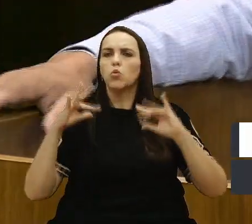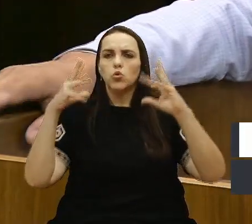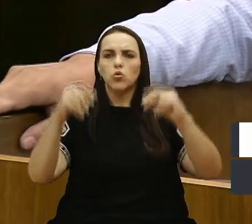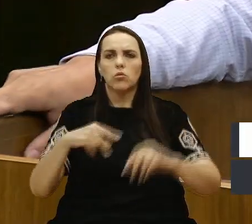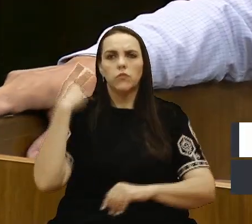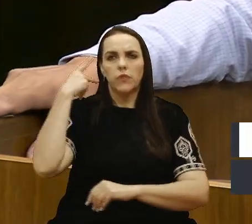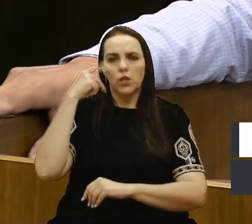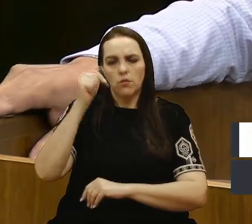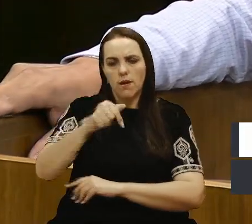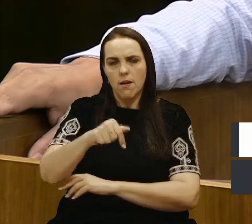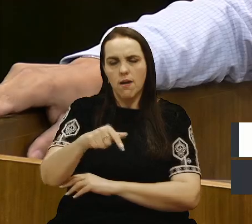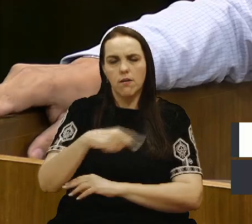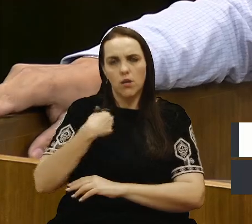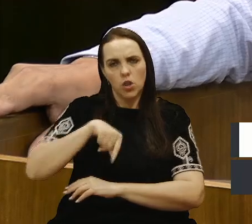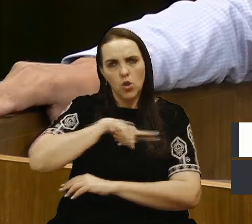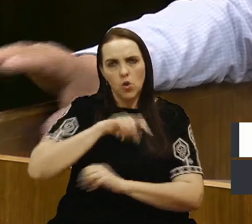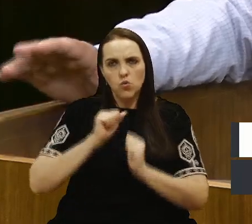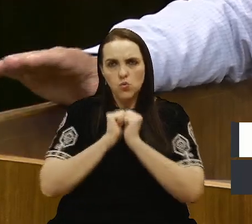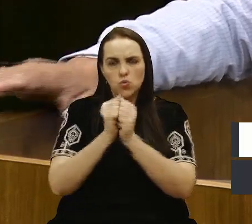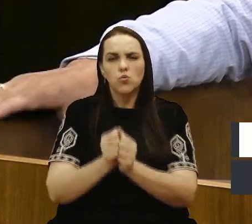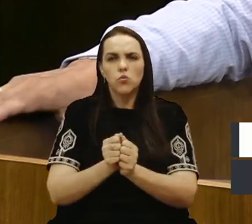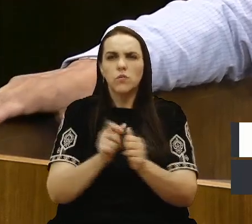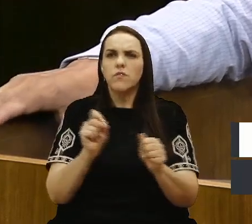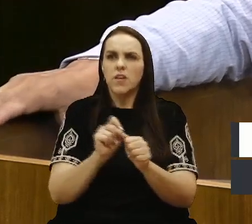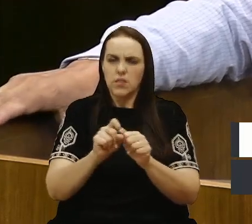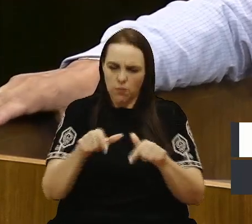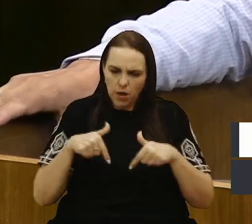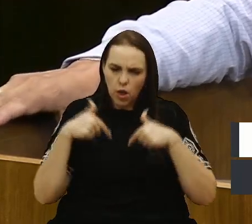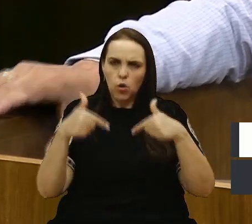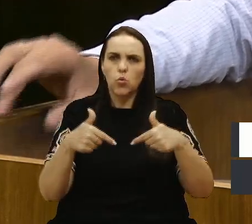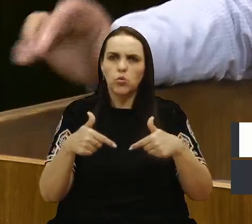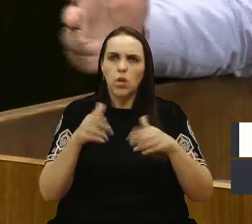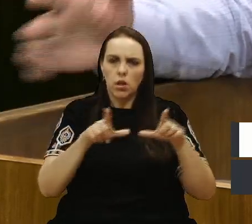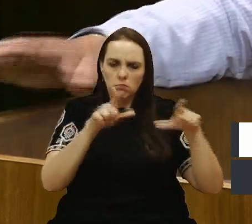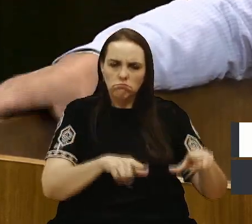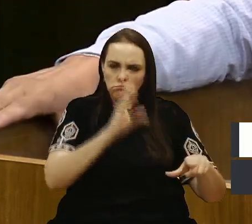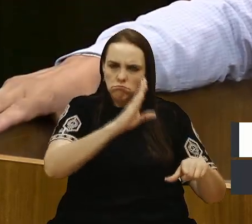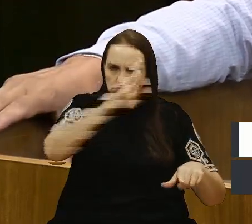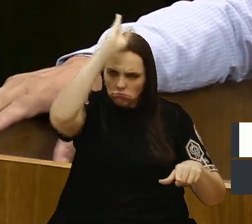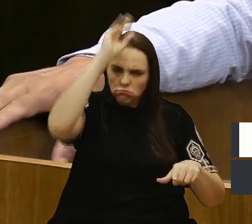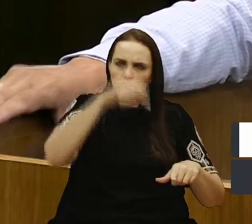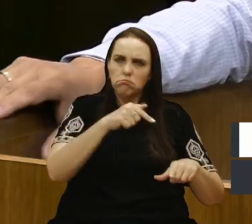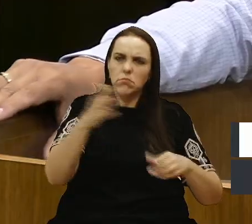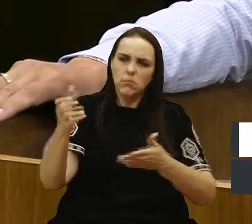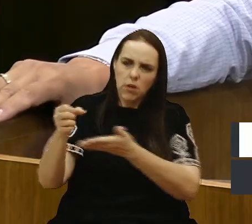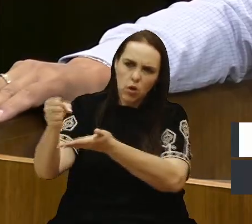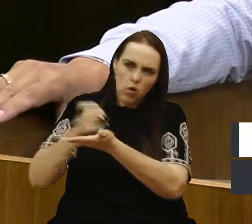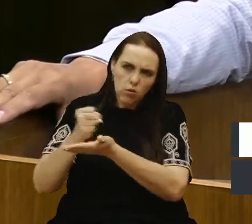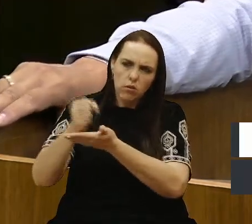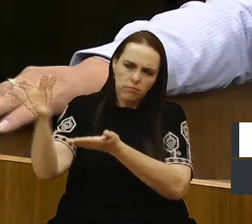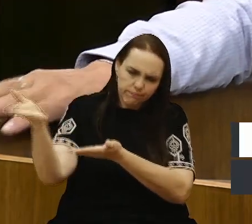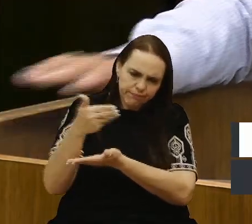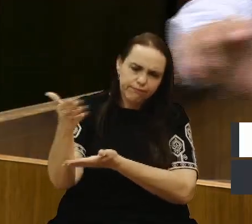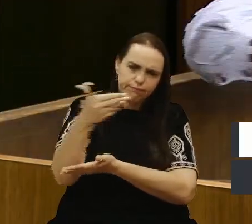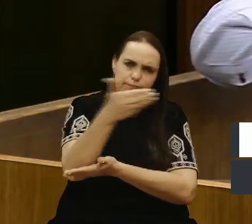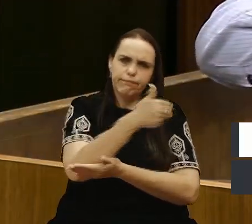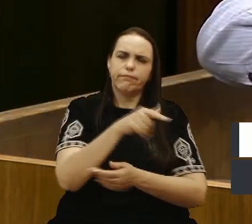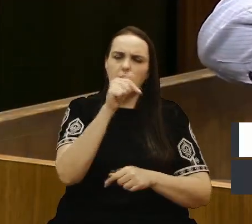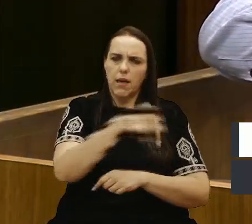gente, juntos, vamos fazer essa luta e vamos levar o quartel dos bombeiros, trazer efetivo de bombeiros para a nossa